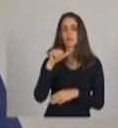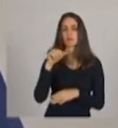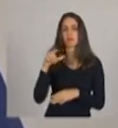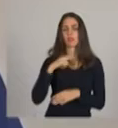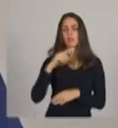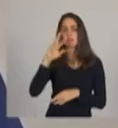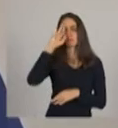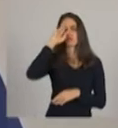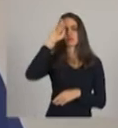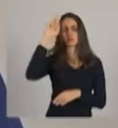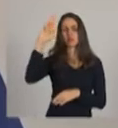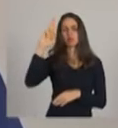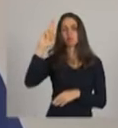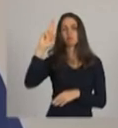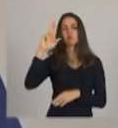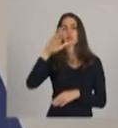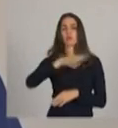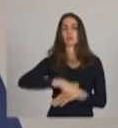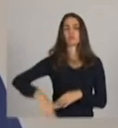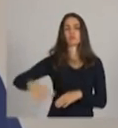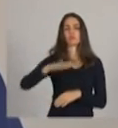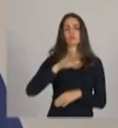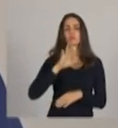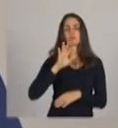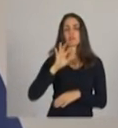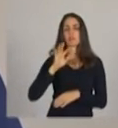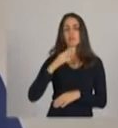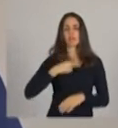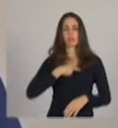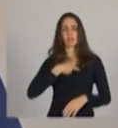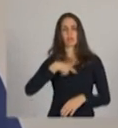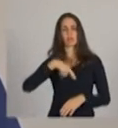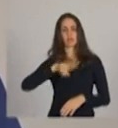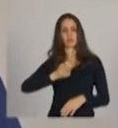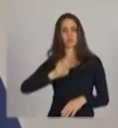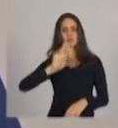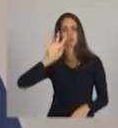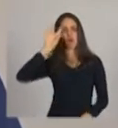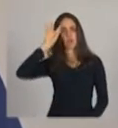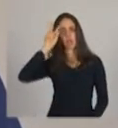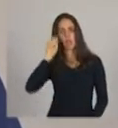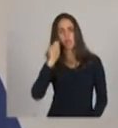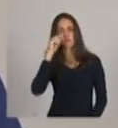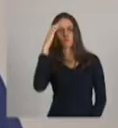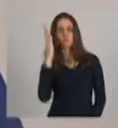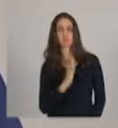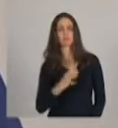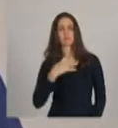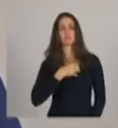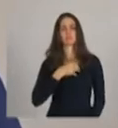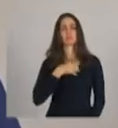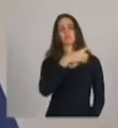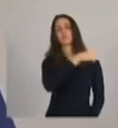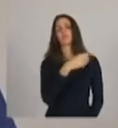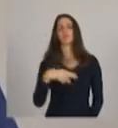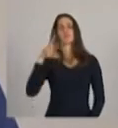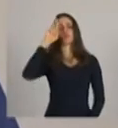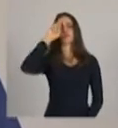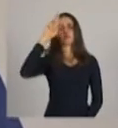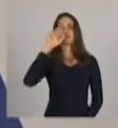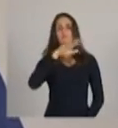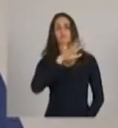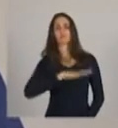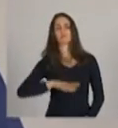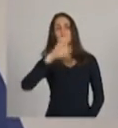terreiro da religião, das religiões afro-brasileiras lá na Bahia. Então, ela trabalhou